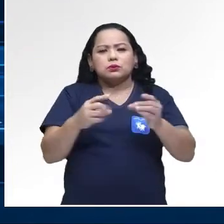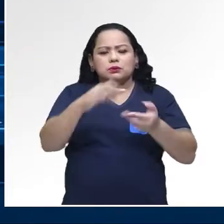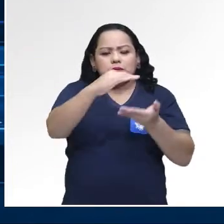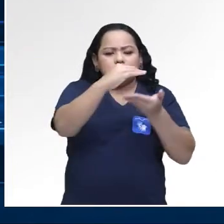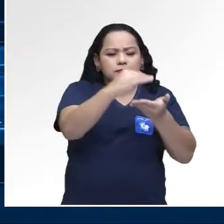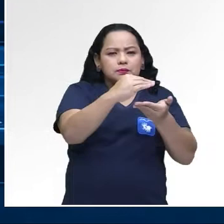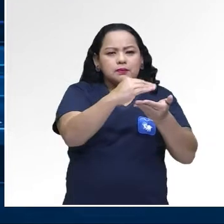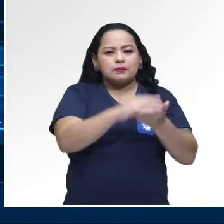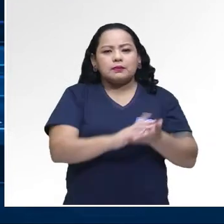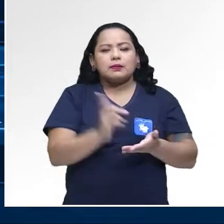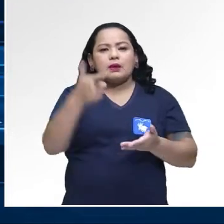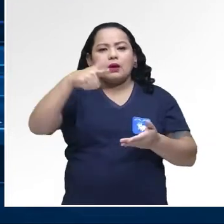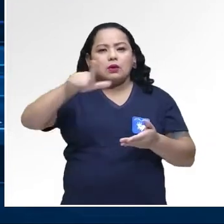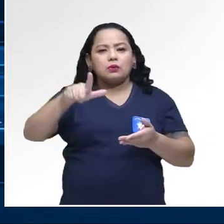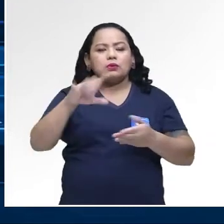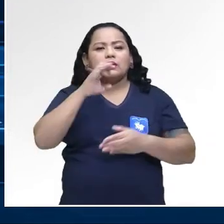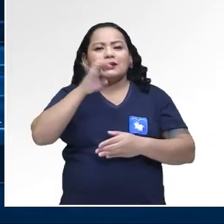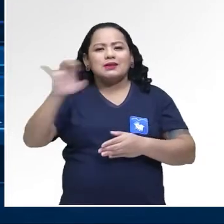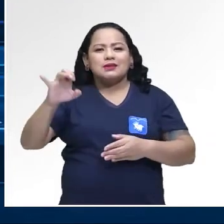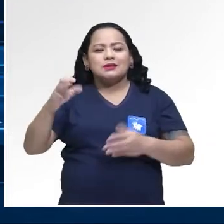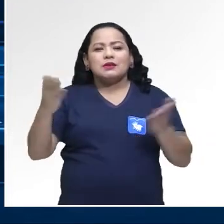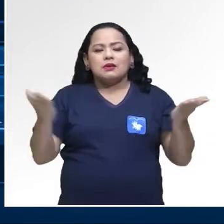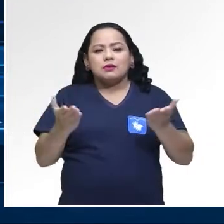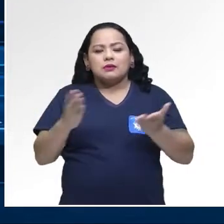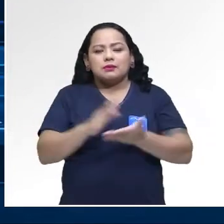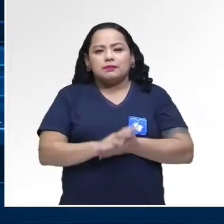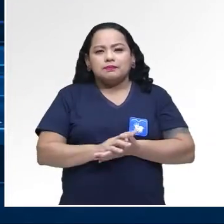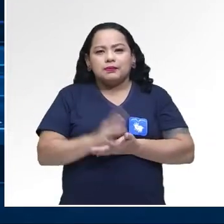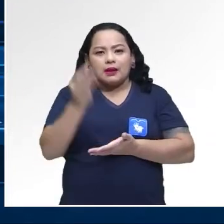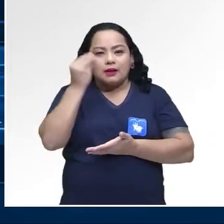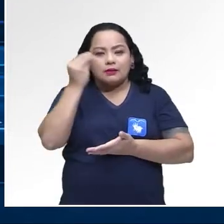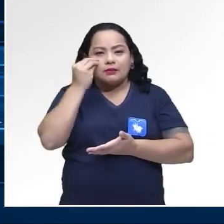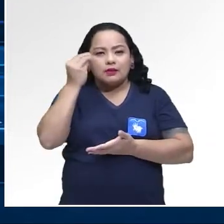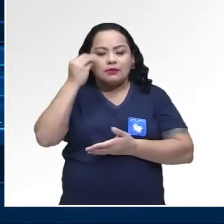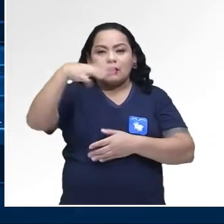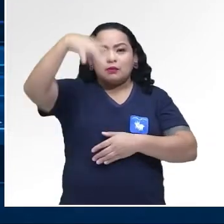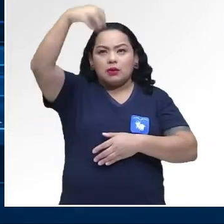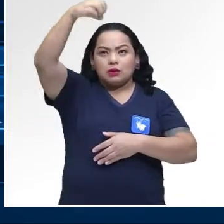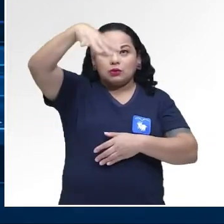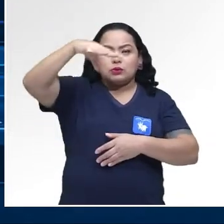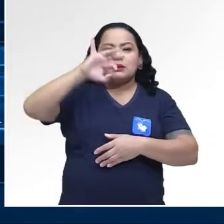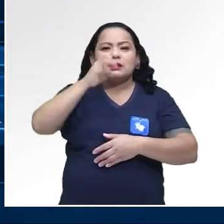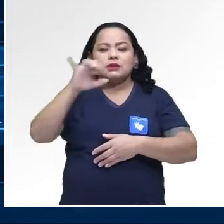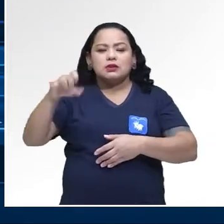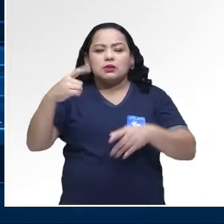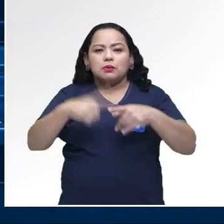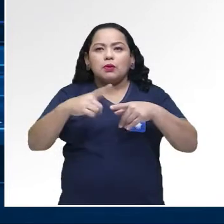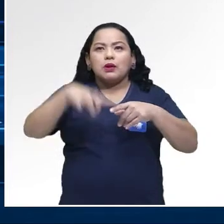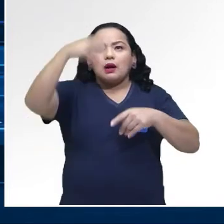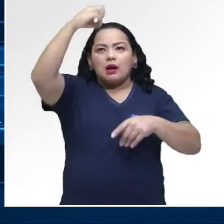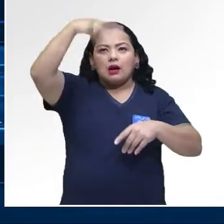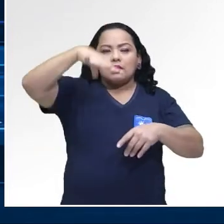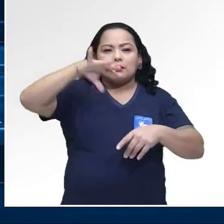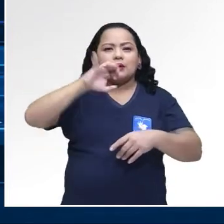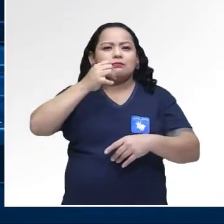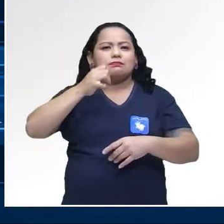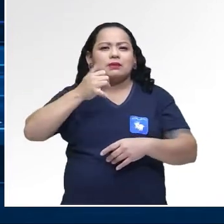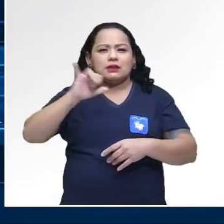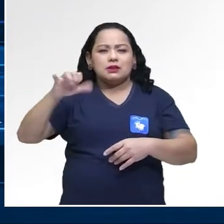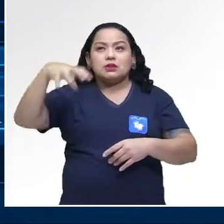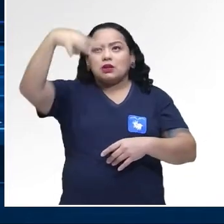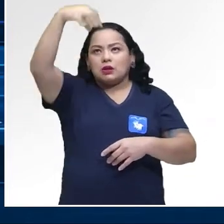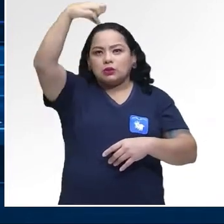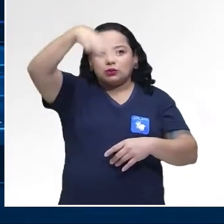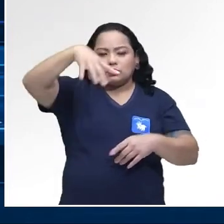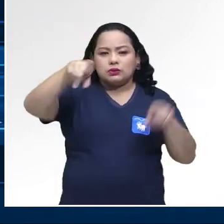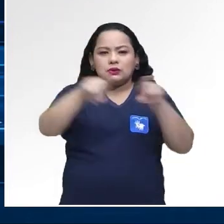tenho um outro tipo de energia, né? Lá eu já observo a energia luminosa, né? Porque a lâmpada oferece para a gente a luminosidade, e também